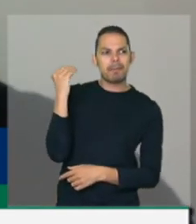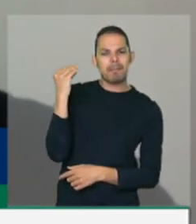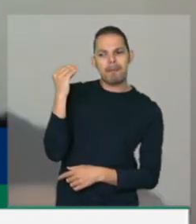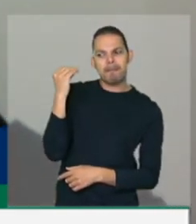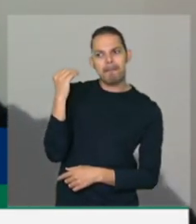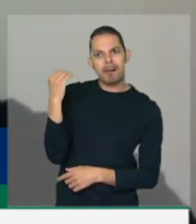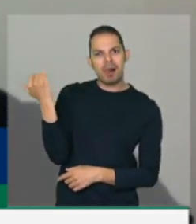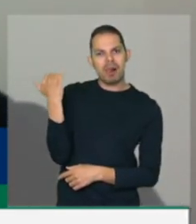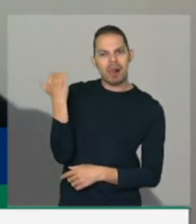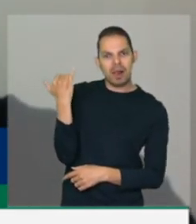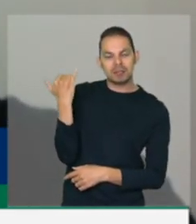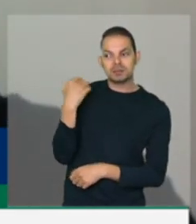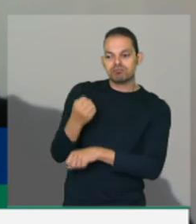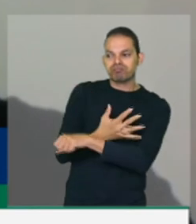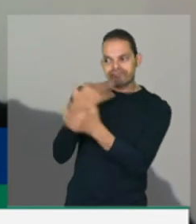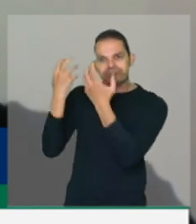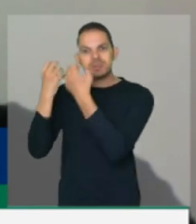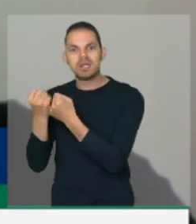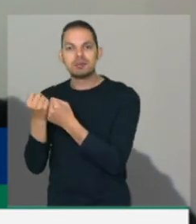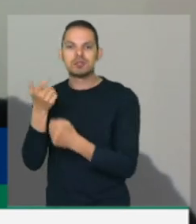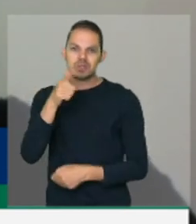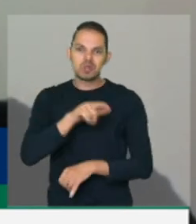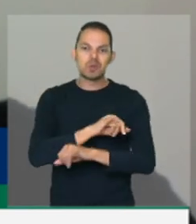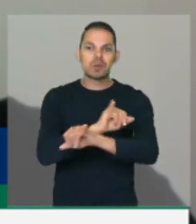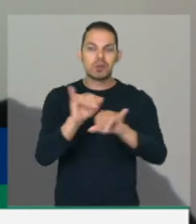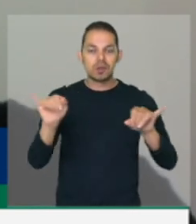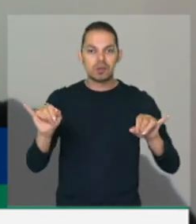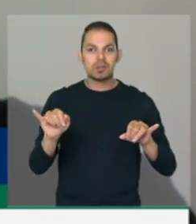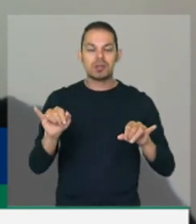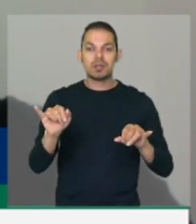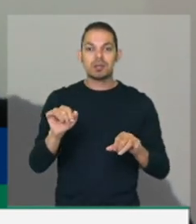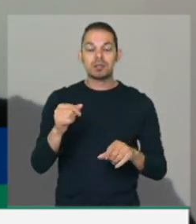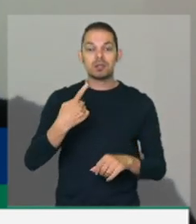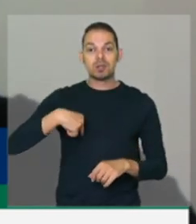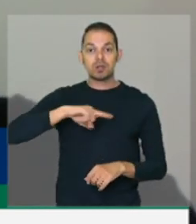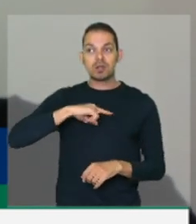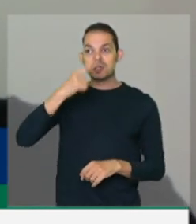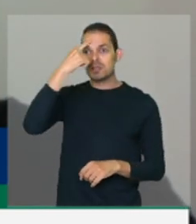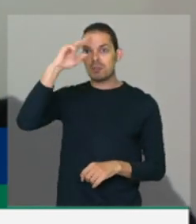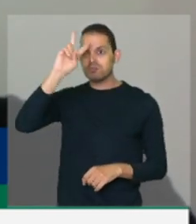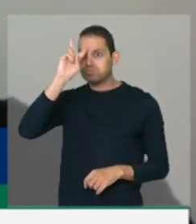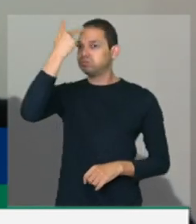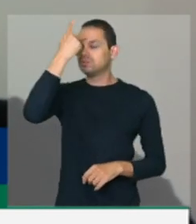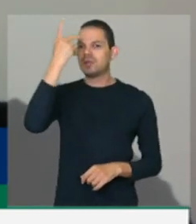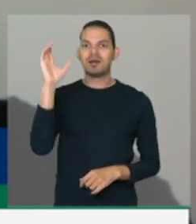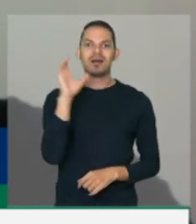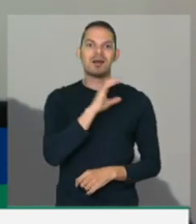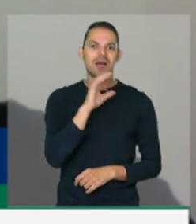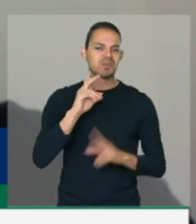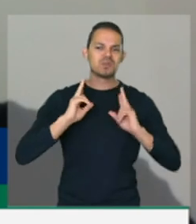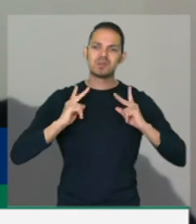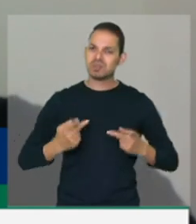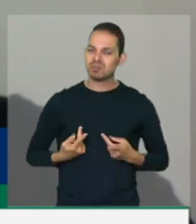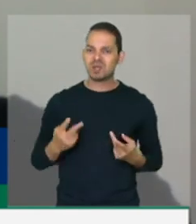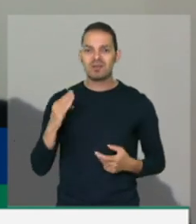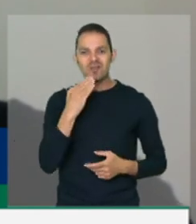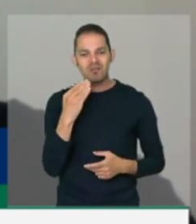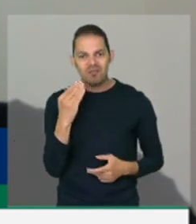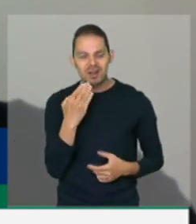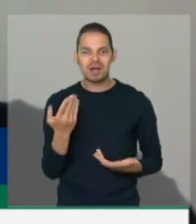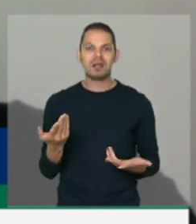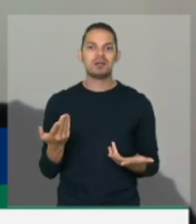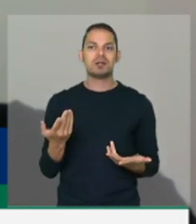isso, e você na emoção vai e faz. Repito, vamos dizer ela assim em menos de um segundo. O ser humano é falho. No